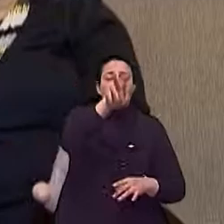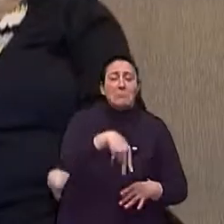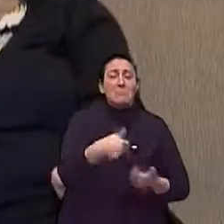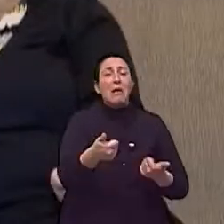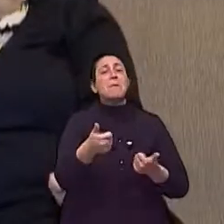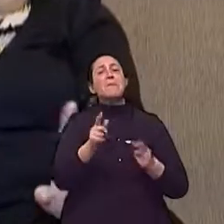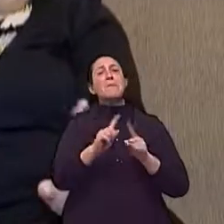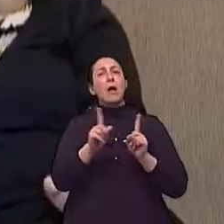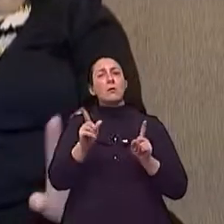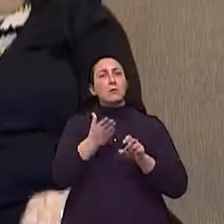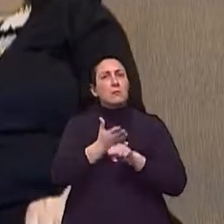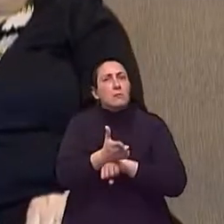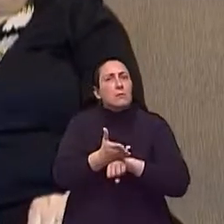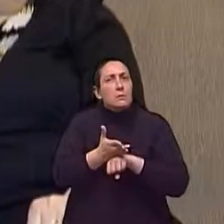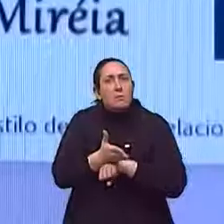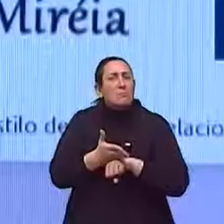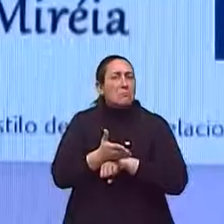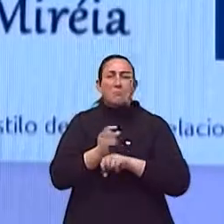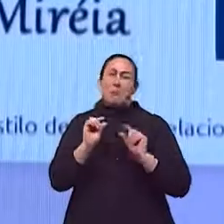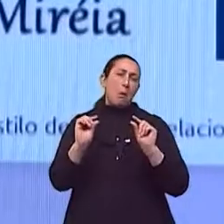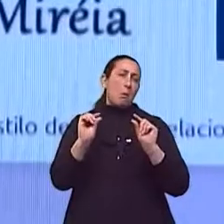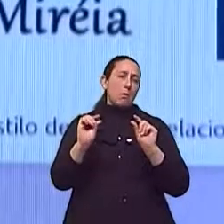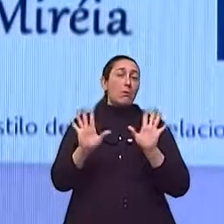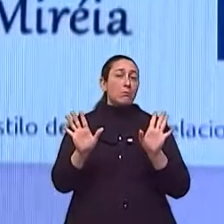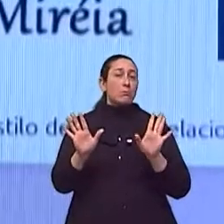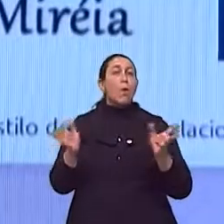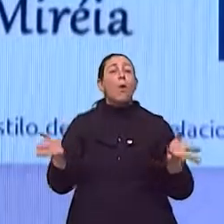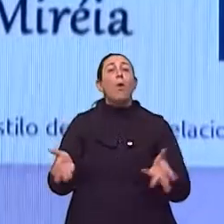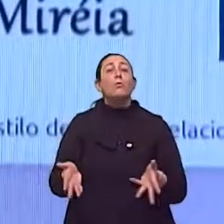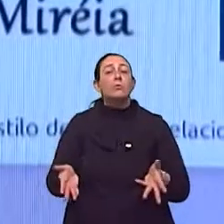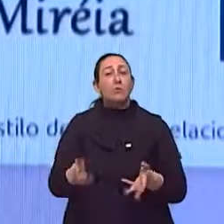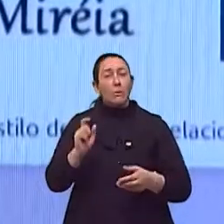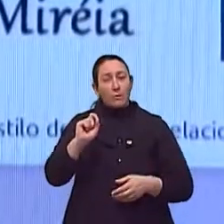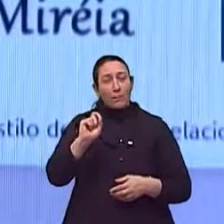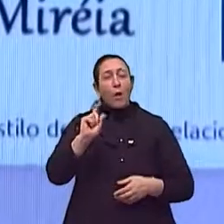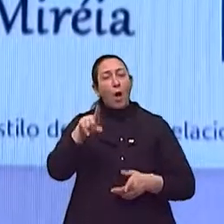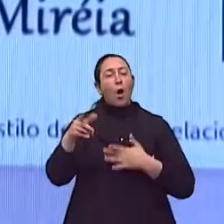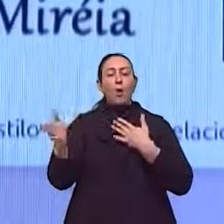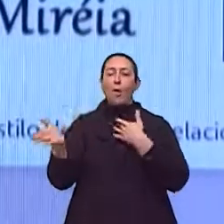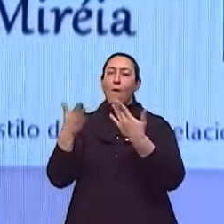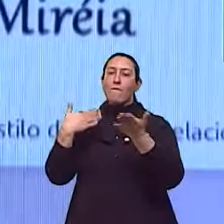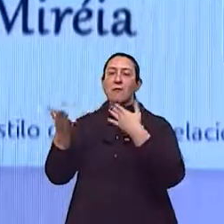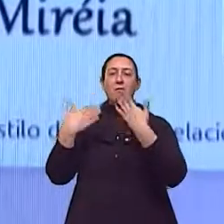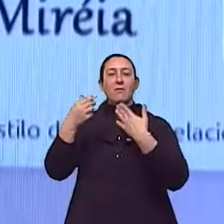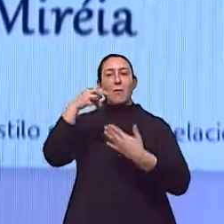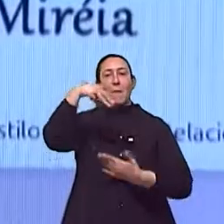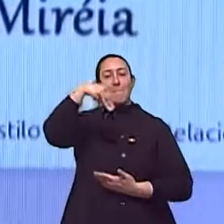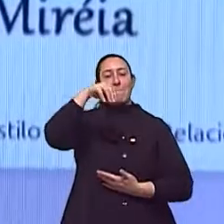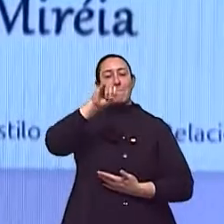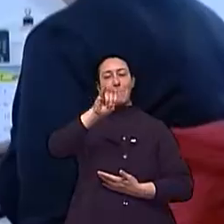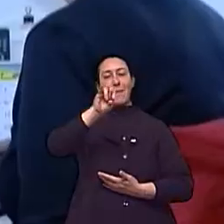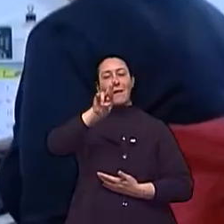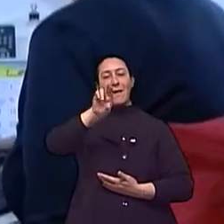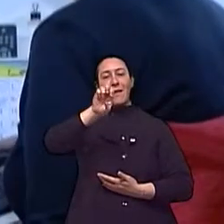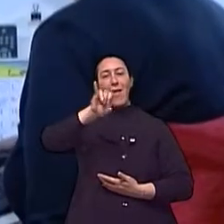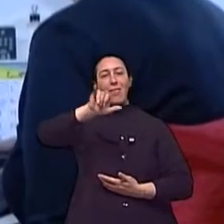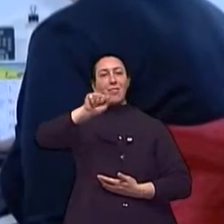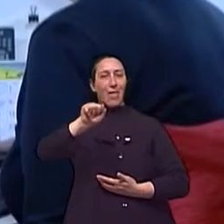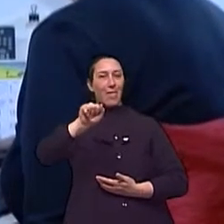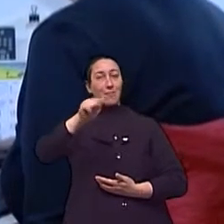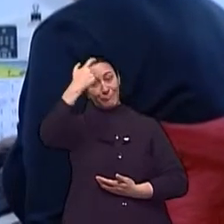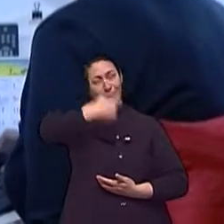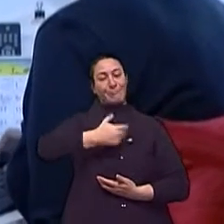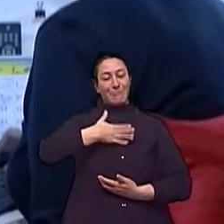mas acessos poucos hoje em dia ele se chama conversando com mireia e agora a última pesquisa que eles